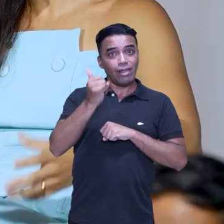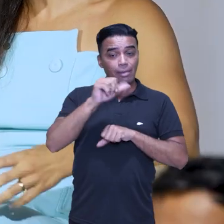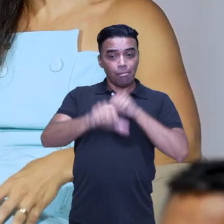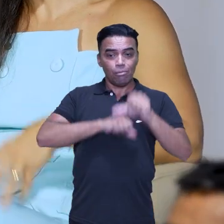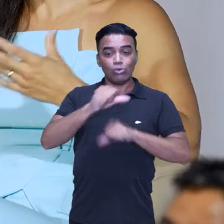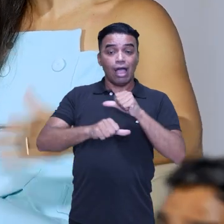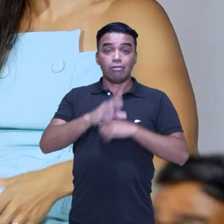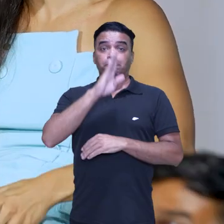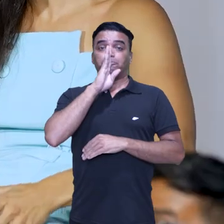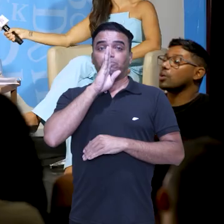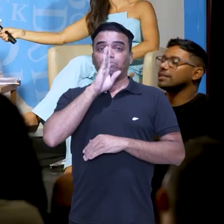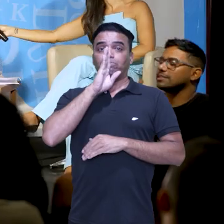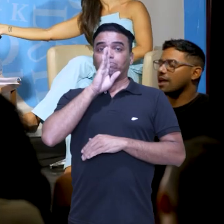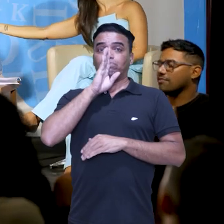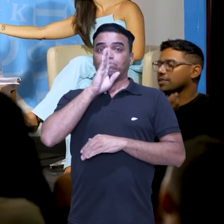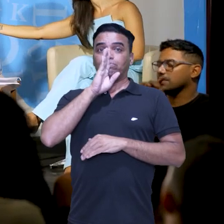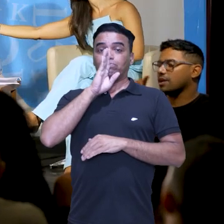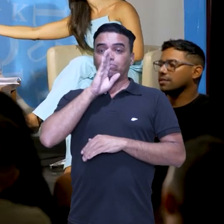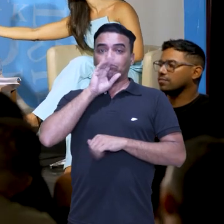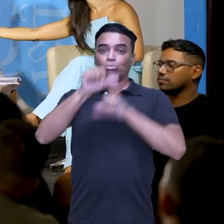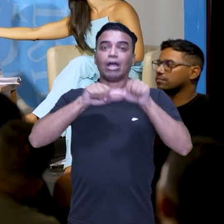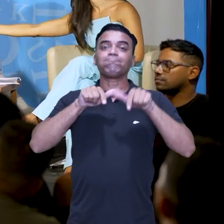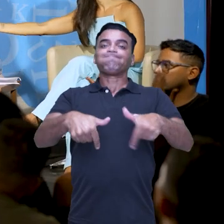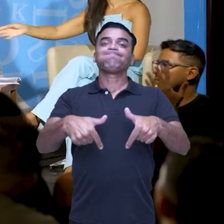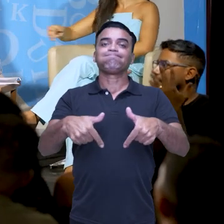nosso silêncio em ação.